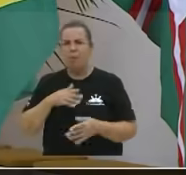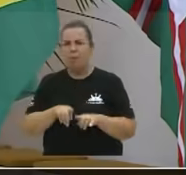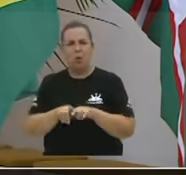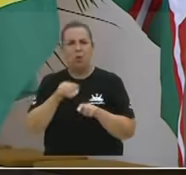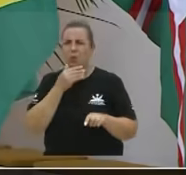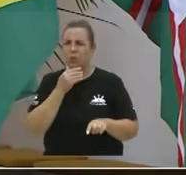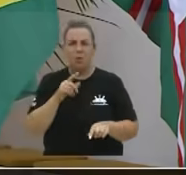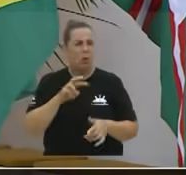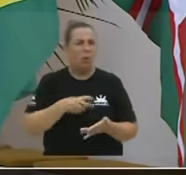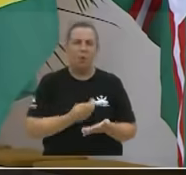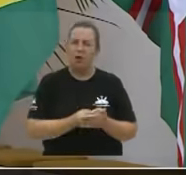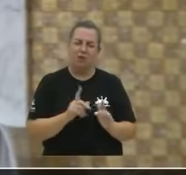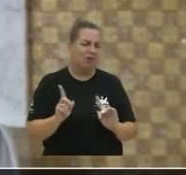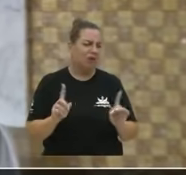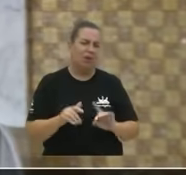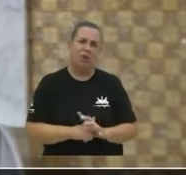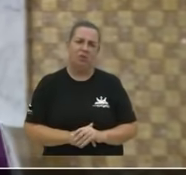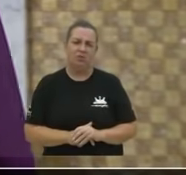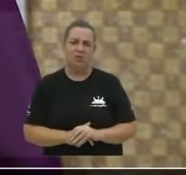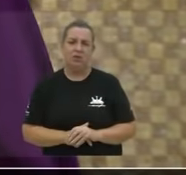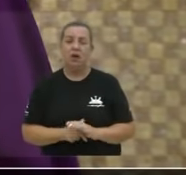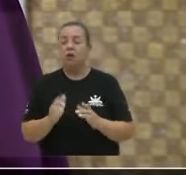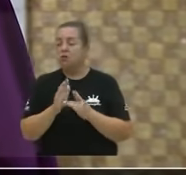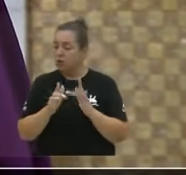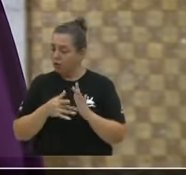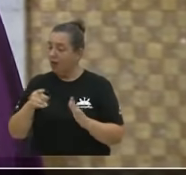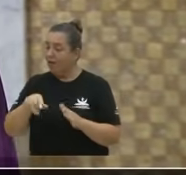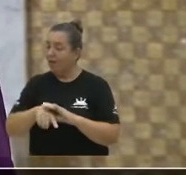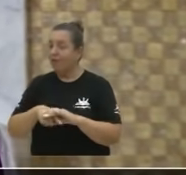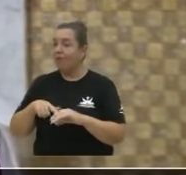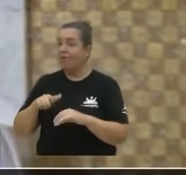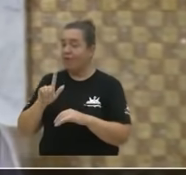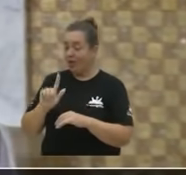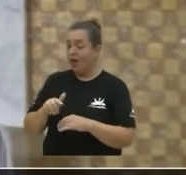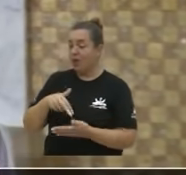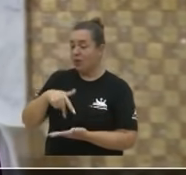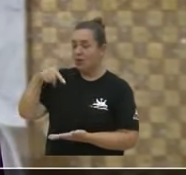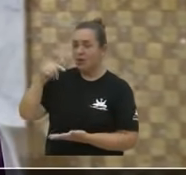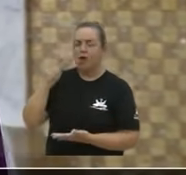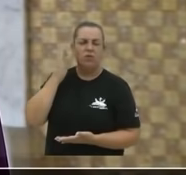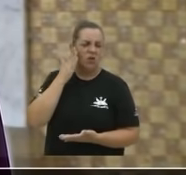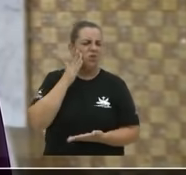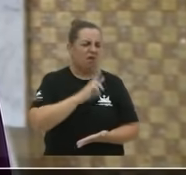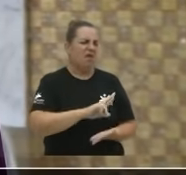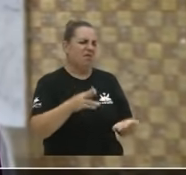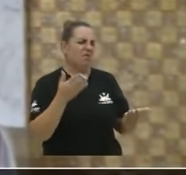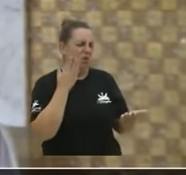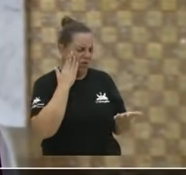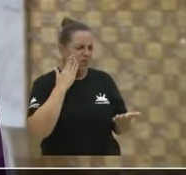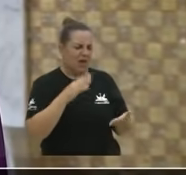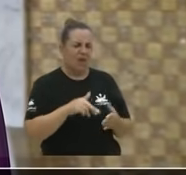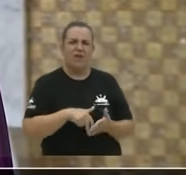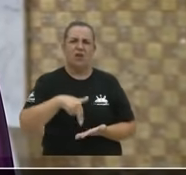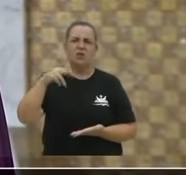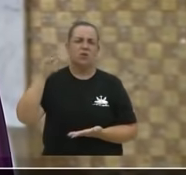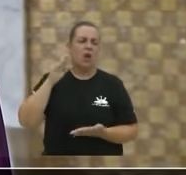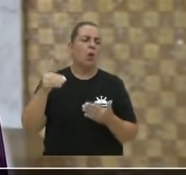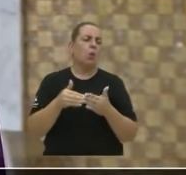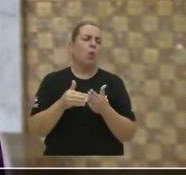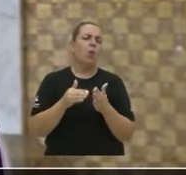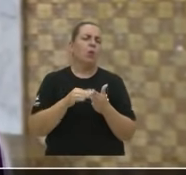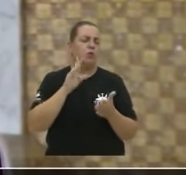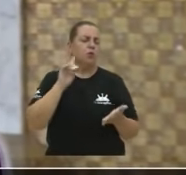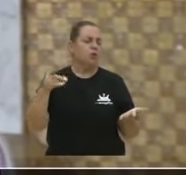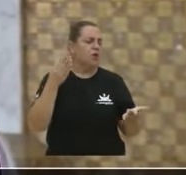morrido. E Jesus disse: ele vai ressuscitar. Eu sei, Senhor, ele vai ressuscitar no último